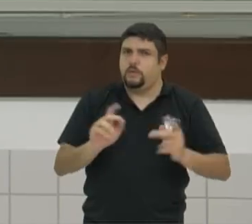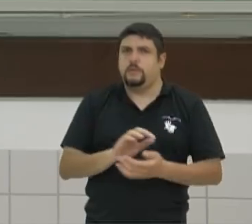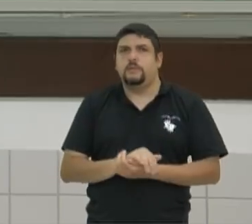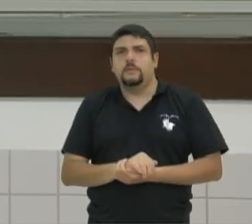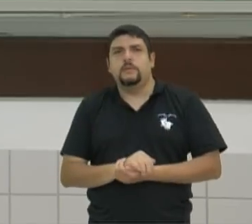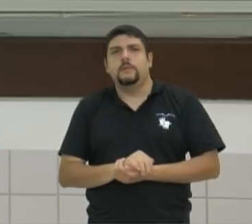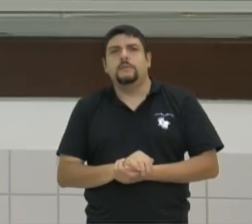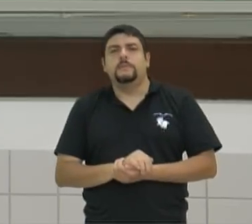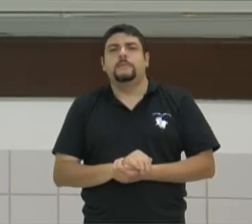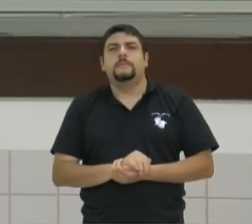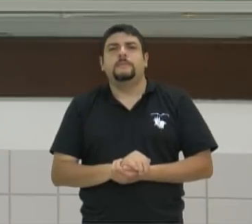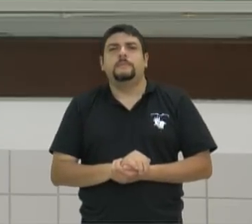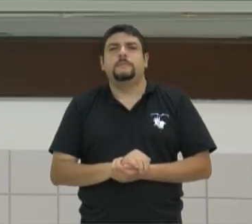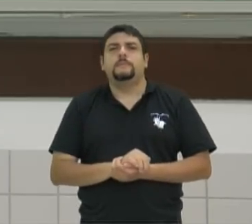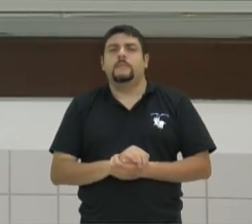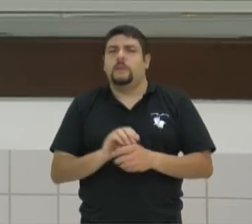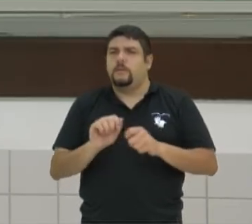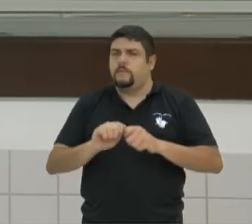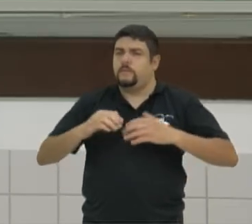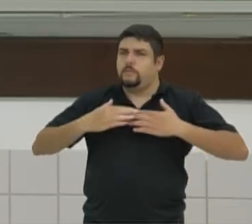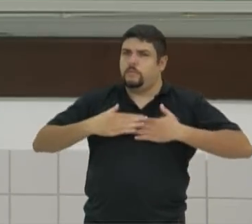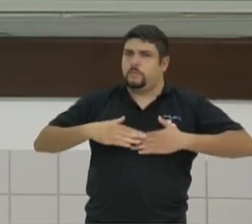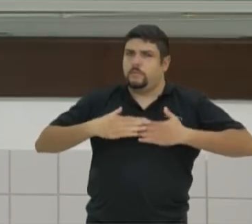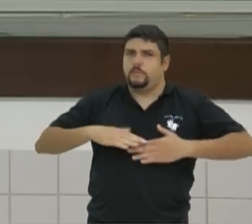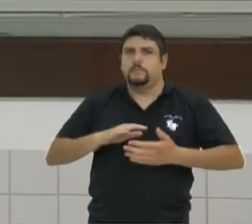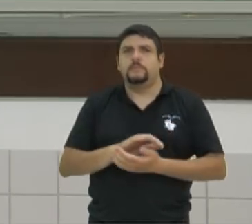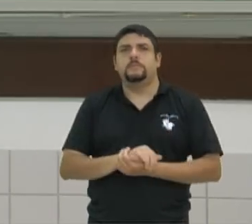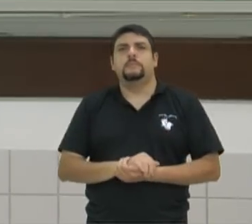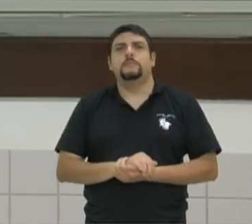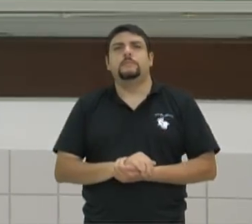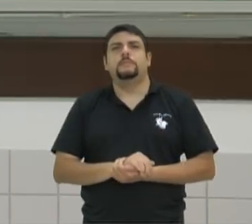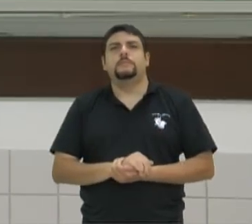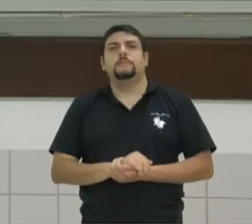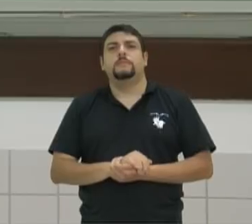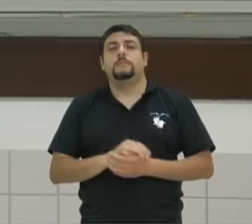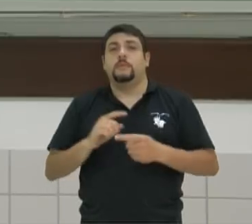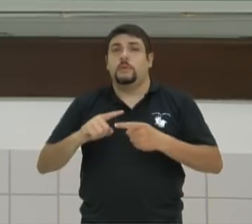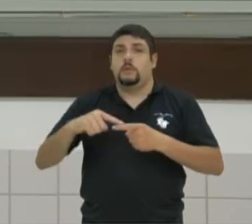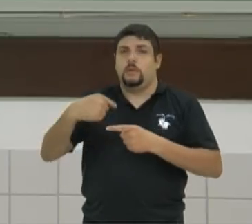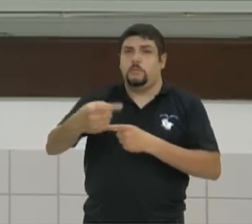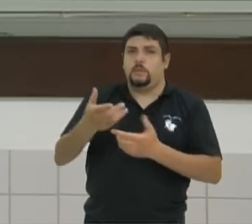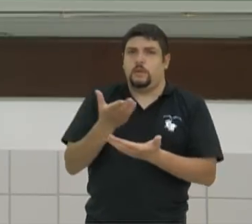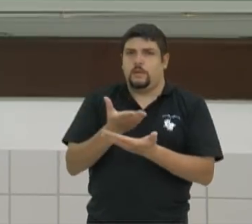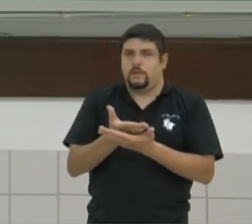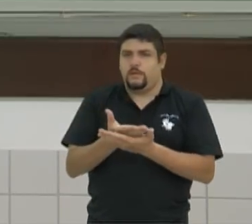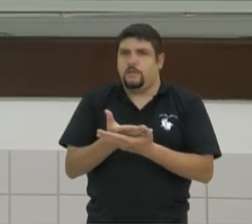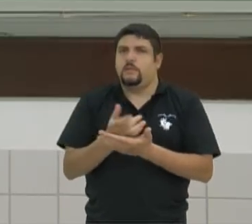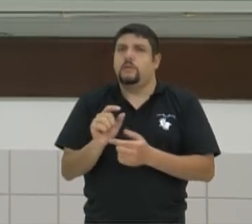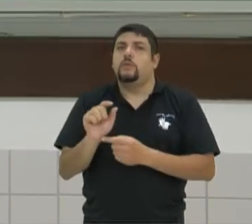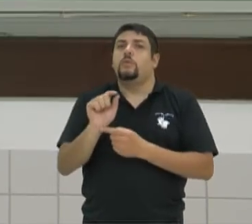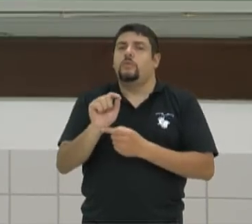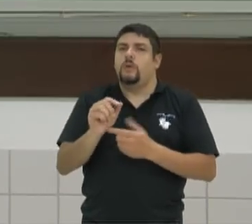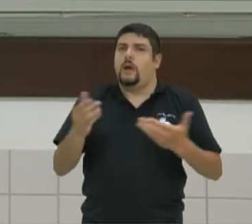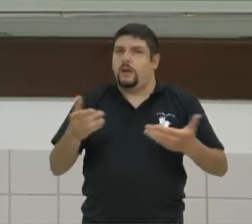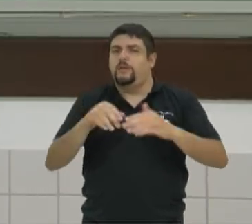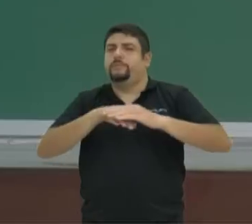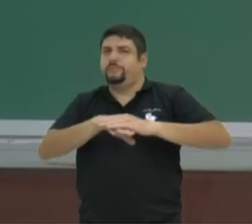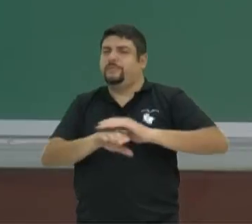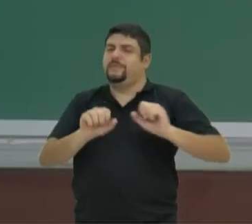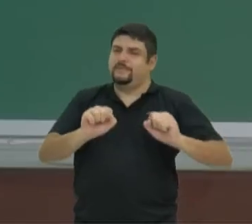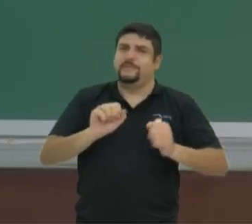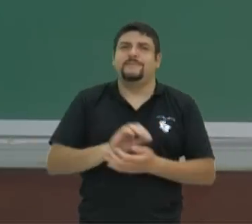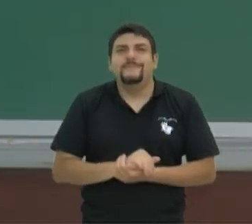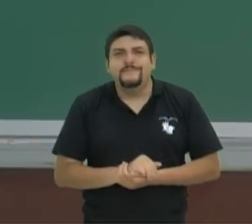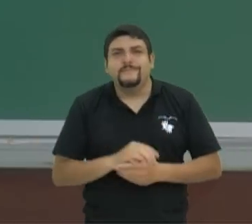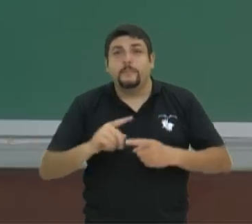revisar. Tranquilo? Faça direitinho aí no seu caderno. Na aula que vem, agora sim, agora você pode guardar o material. Na aula